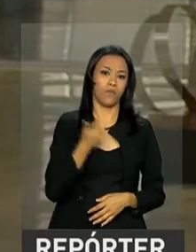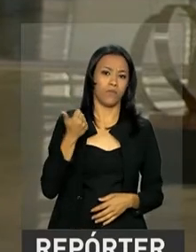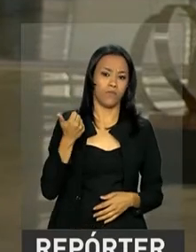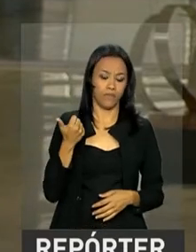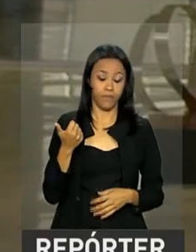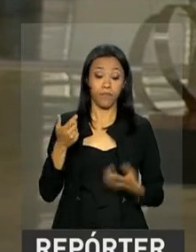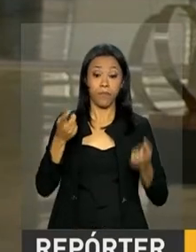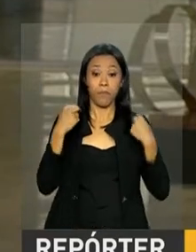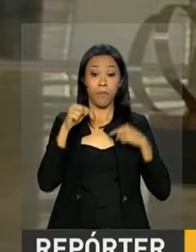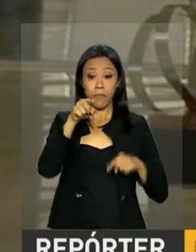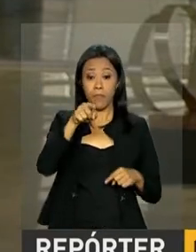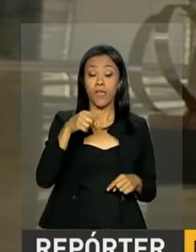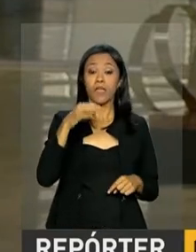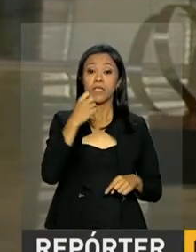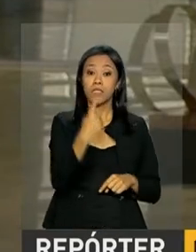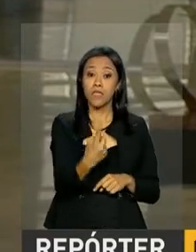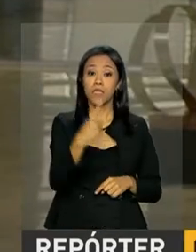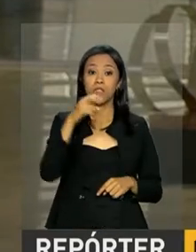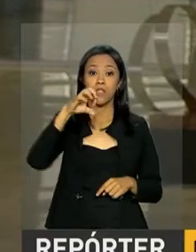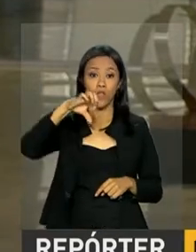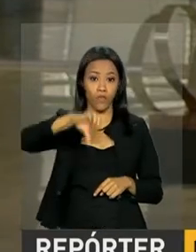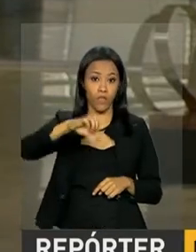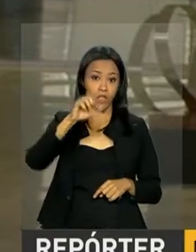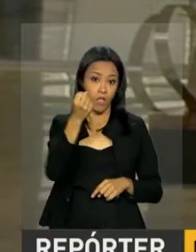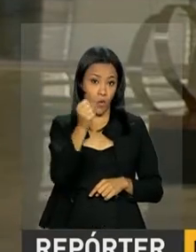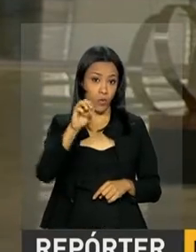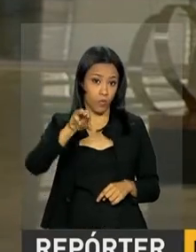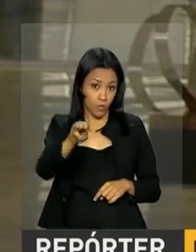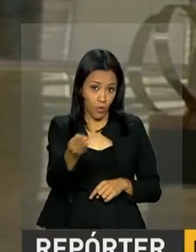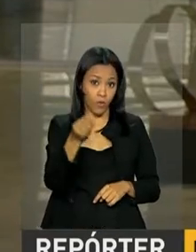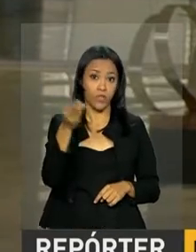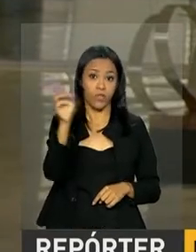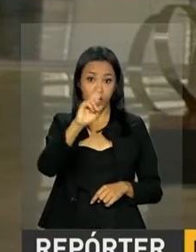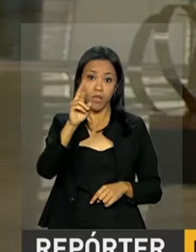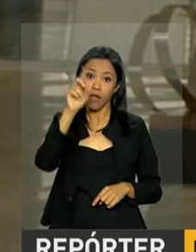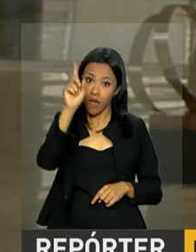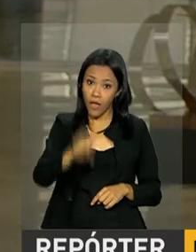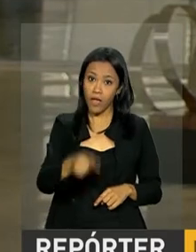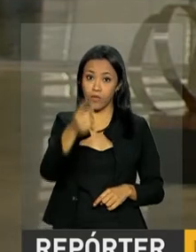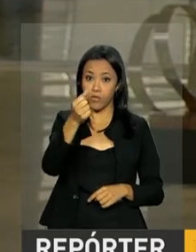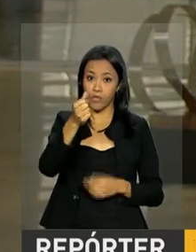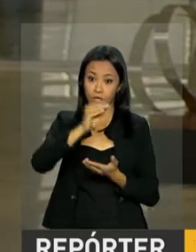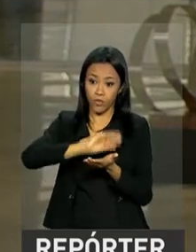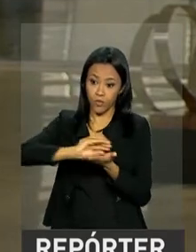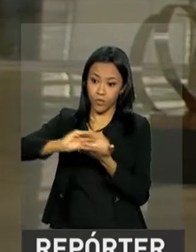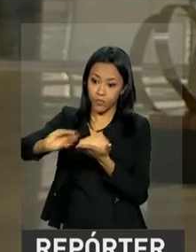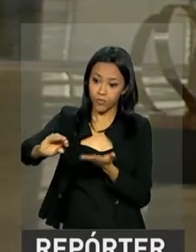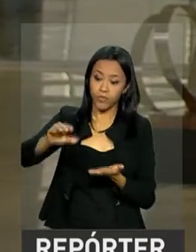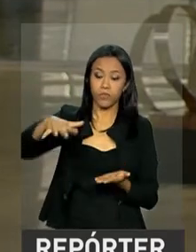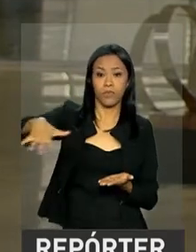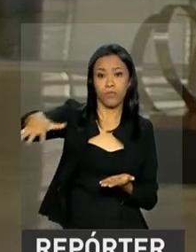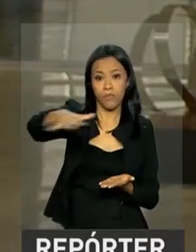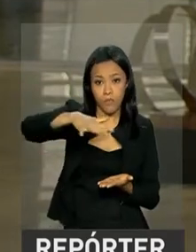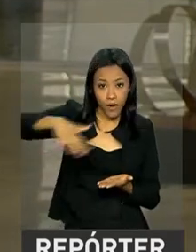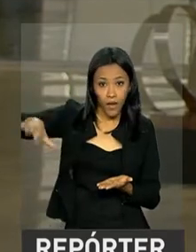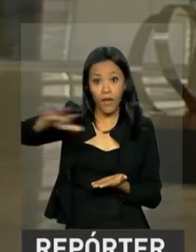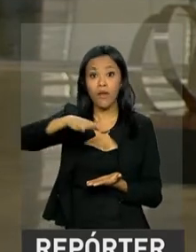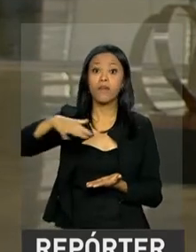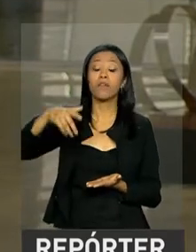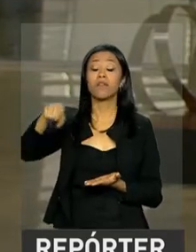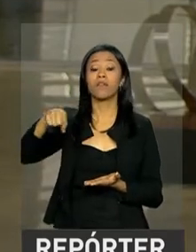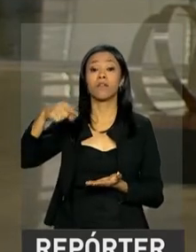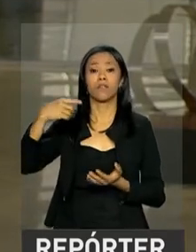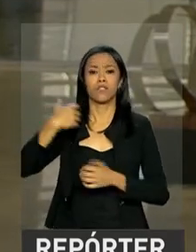valores acordados, 198 milhões de reais serão destinados à Companhia de Desenvolvimento Urbano da região portuária do